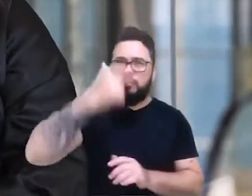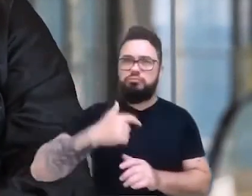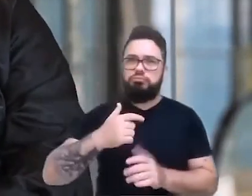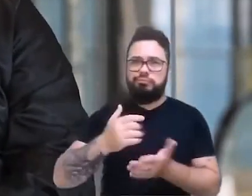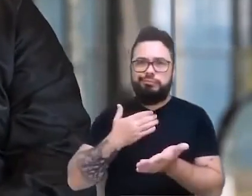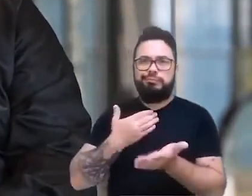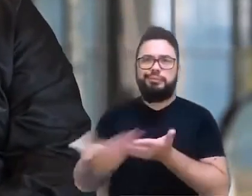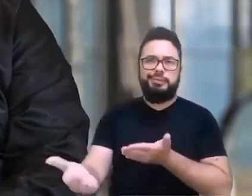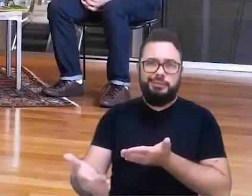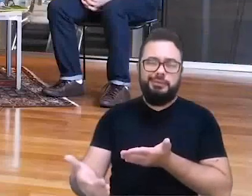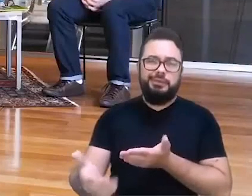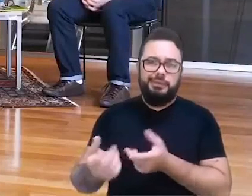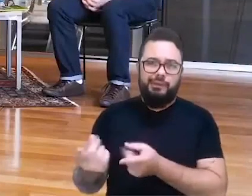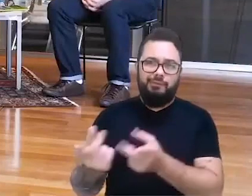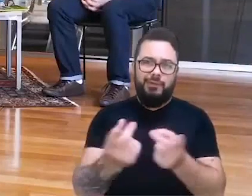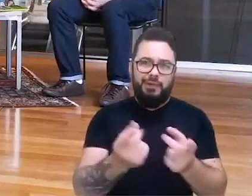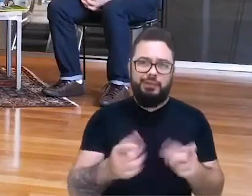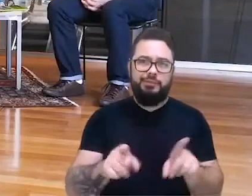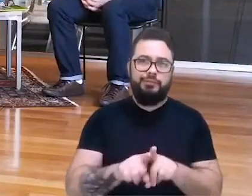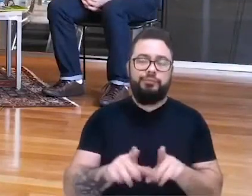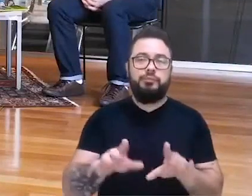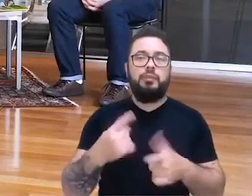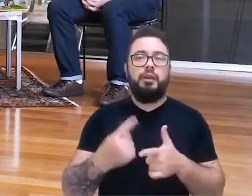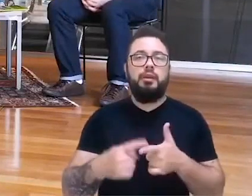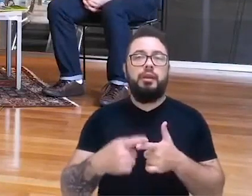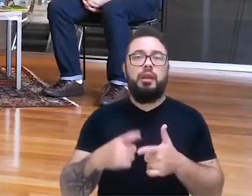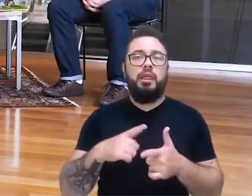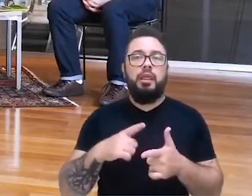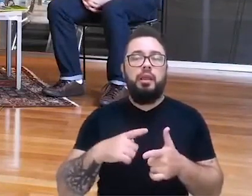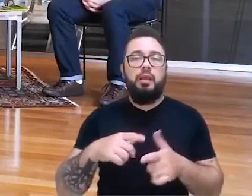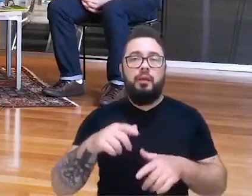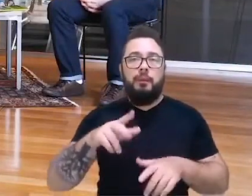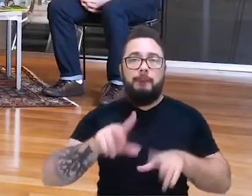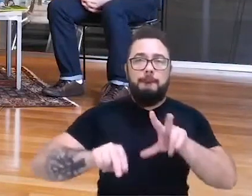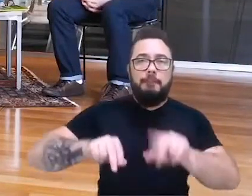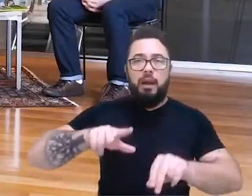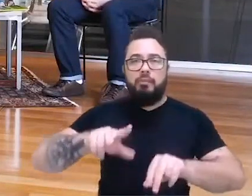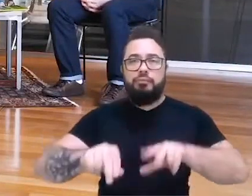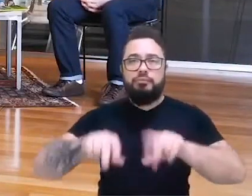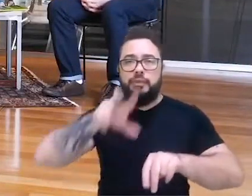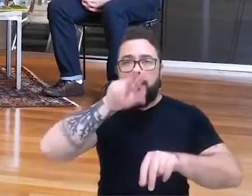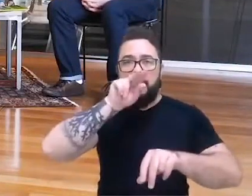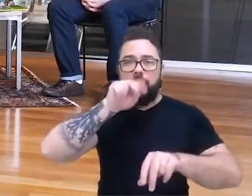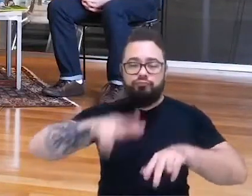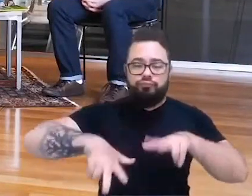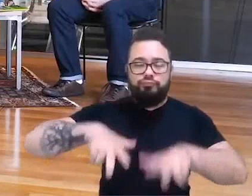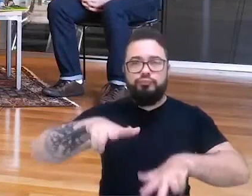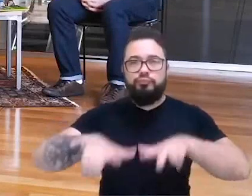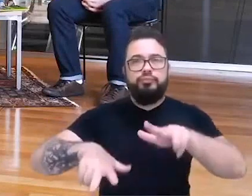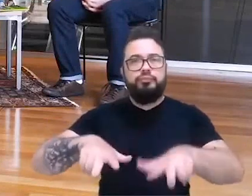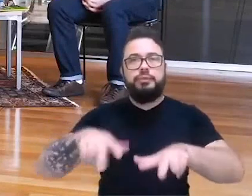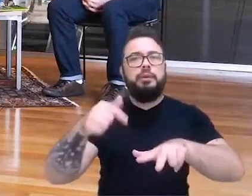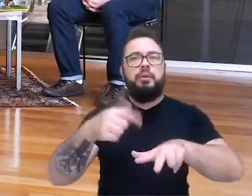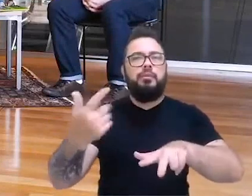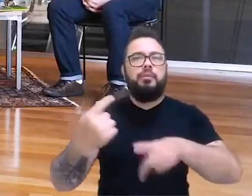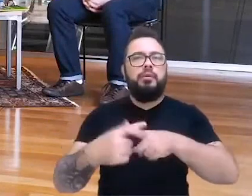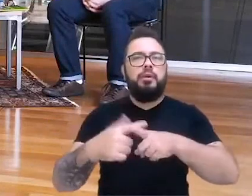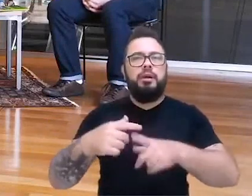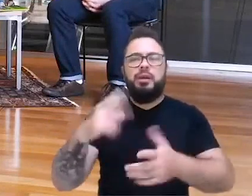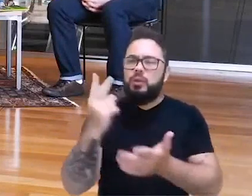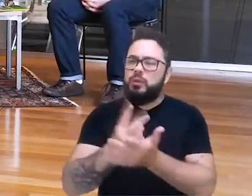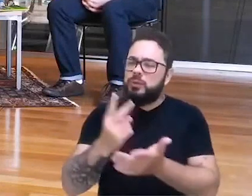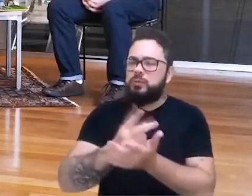foi lesado, que é o cara do comércio. Por que que surge o pé de pato? Porque o cara não aguentava mais ser roubado todo dia